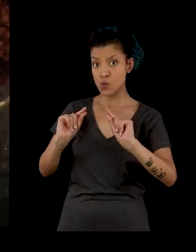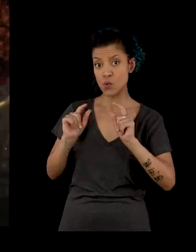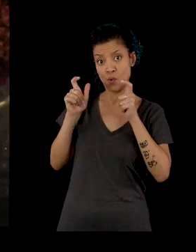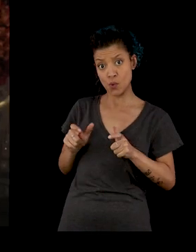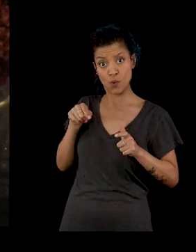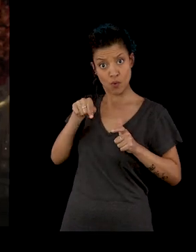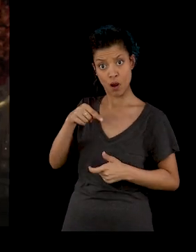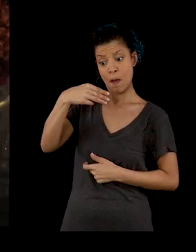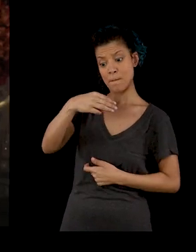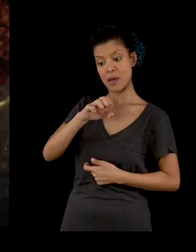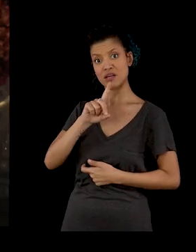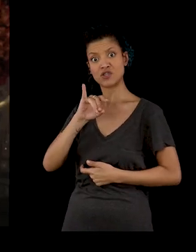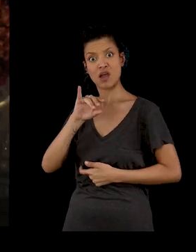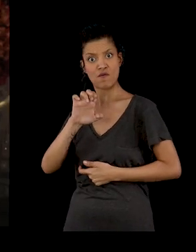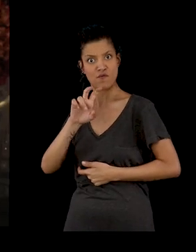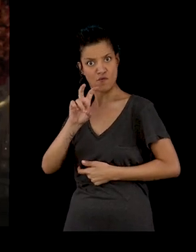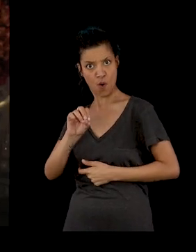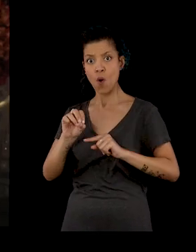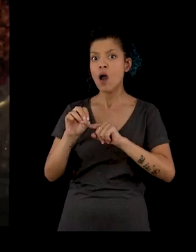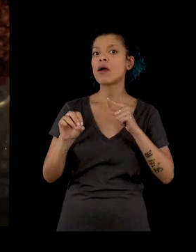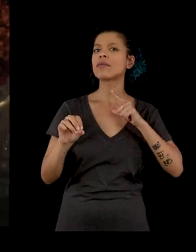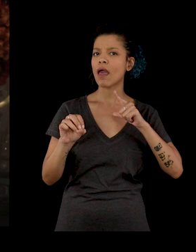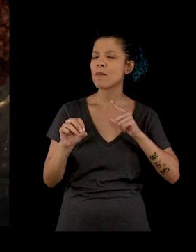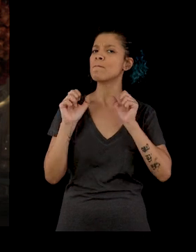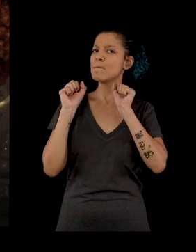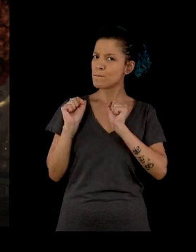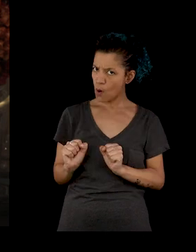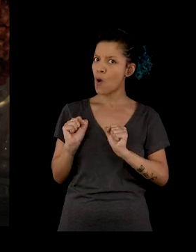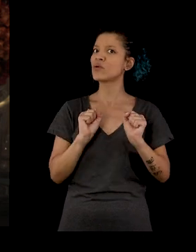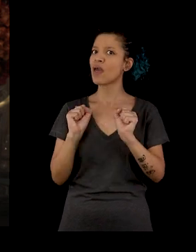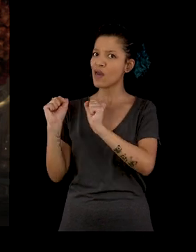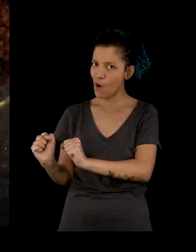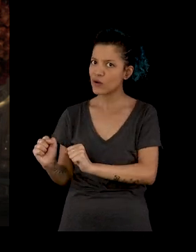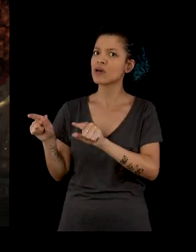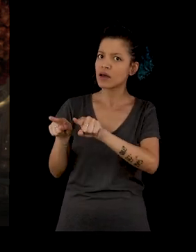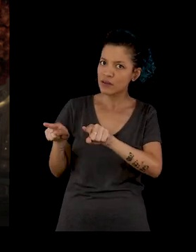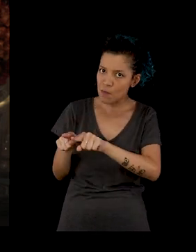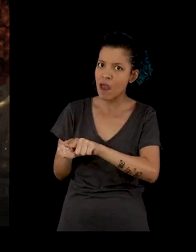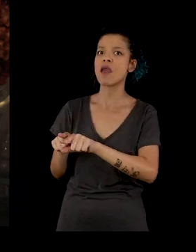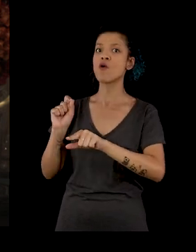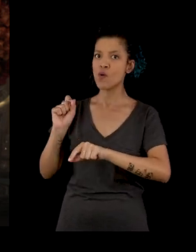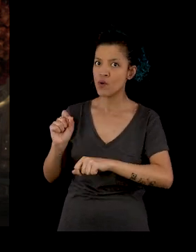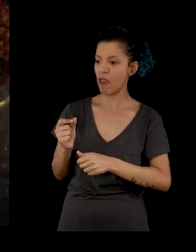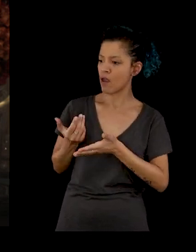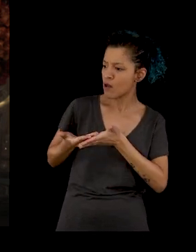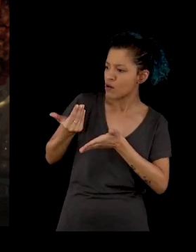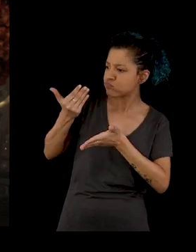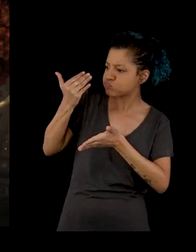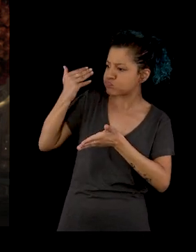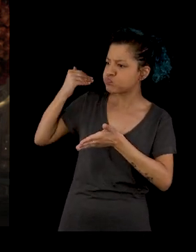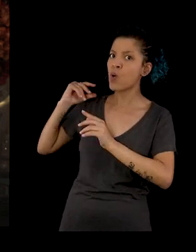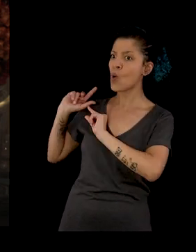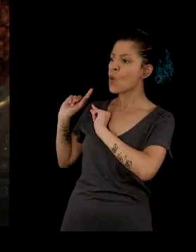medievo tinha uma imaginação poderosa e uma escatologia deslumbrante também. Isso você